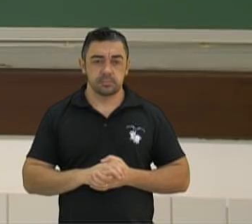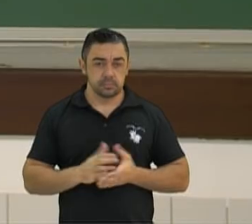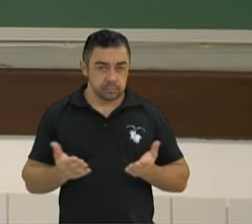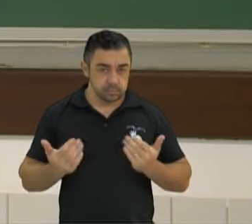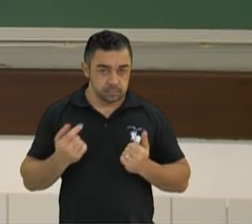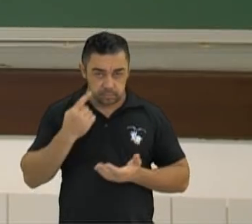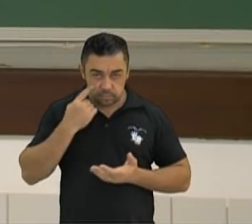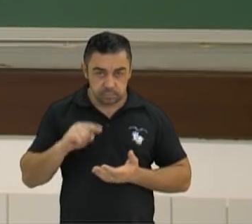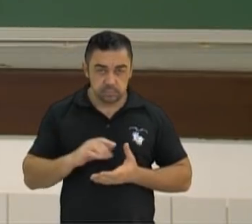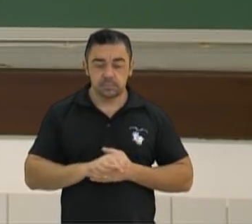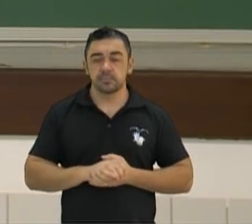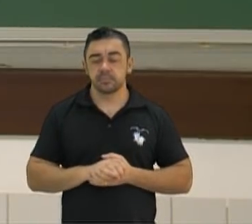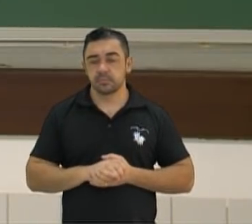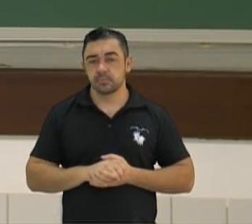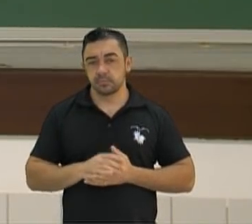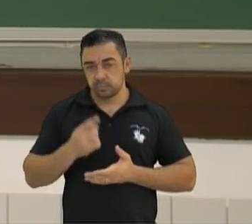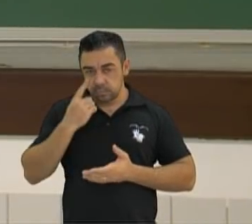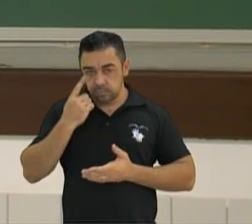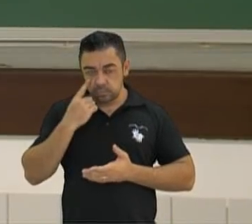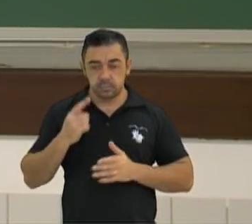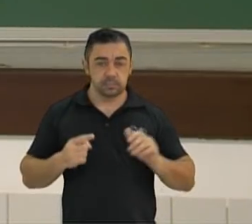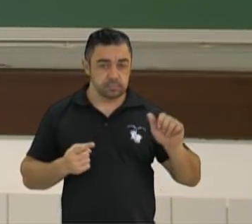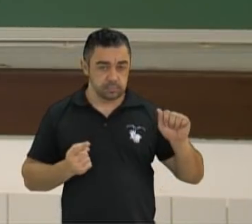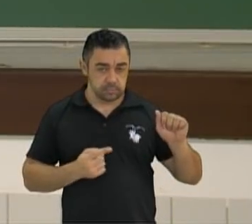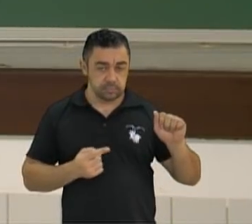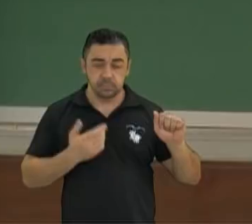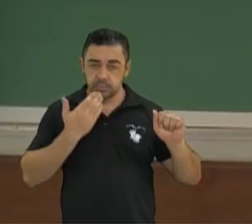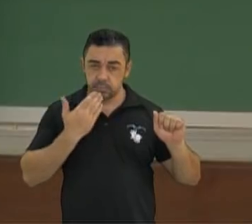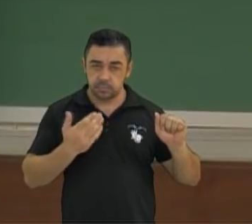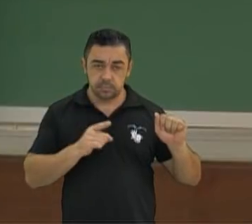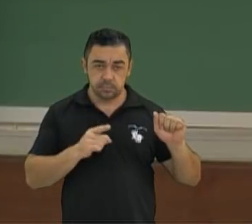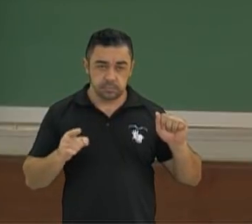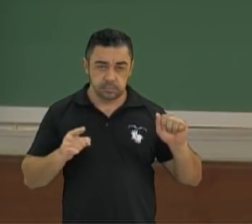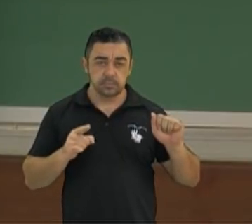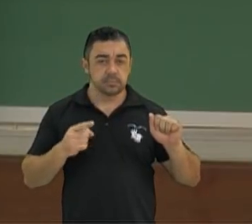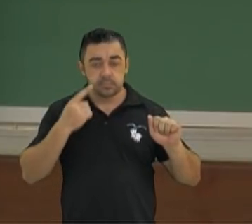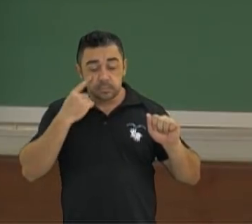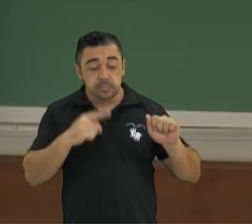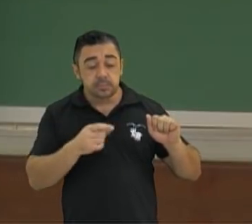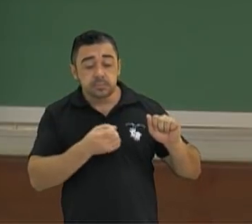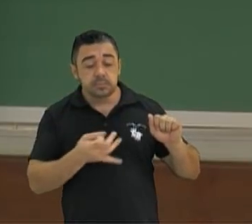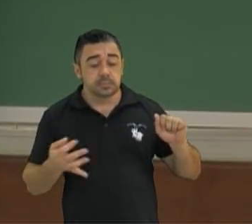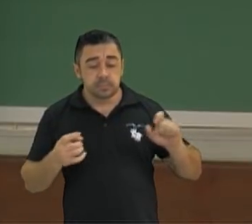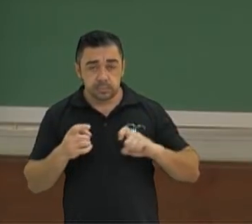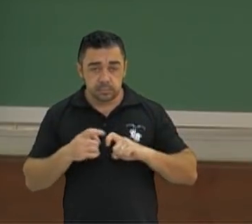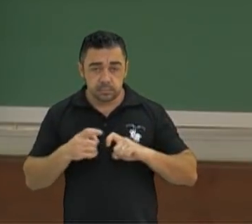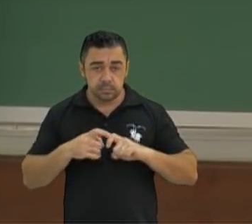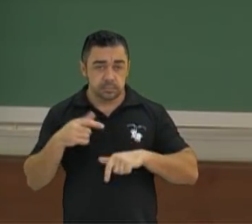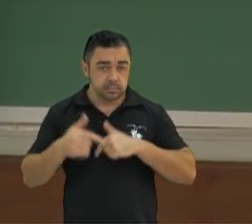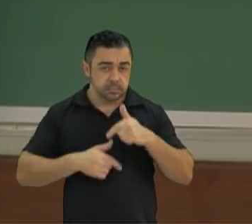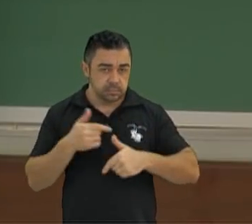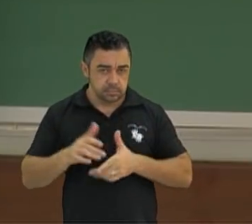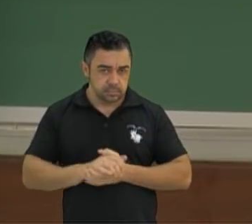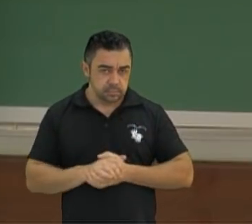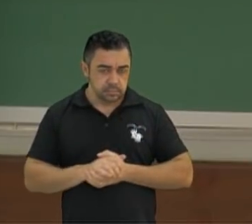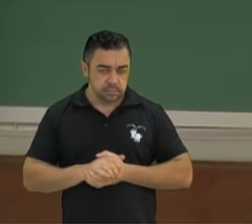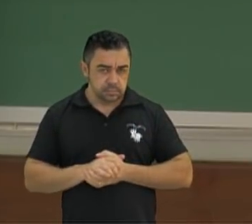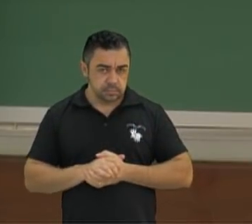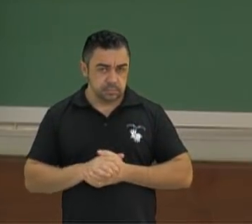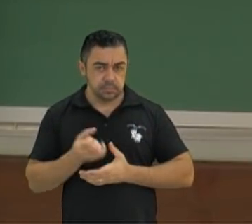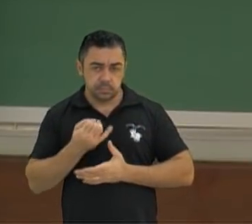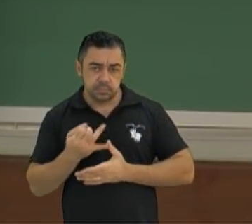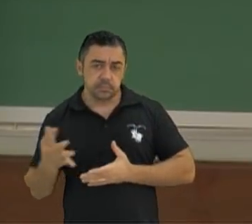Vamos lá? Então veja, na letra A, ele pede para você verificar quantos médicos trabalham. A quantidade